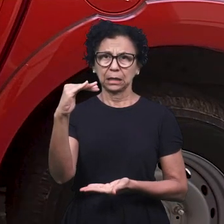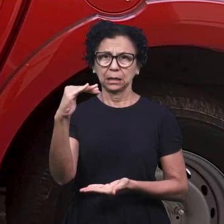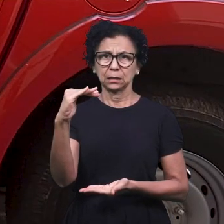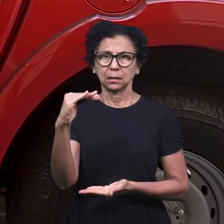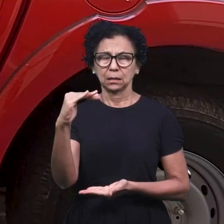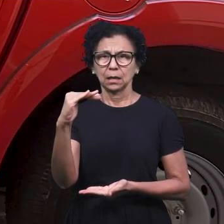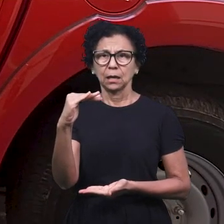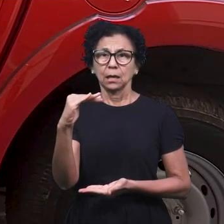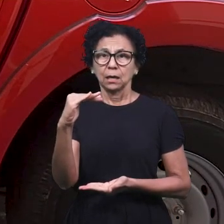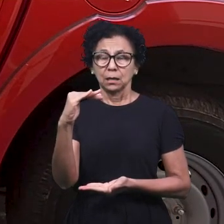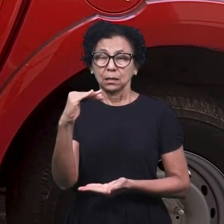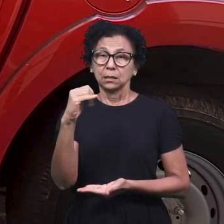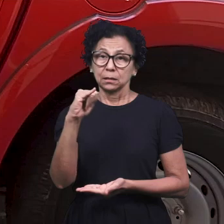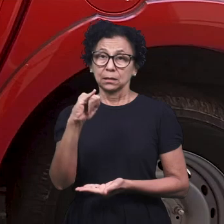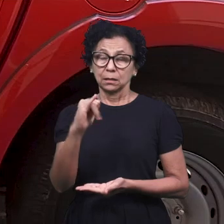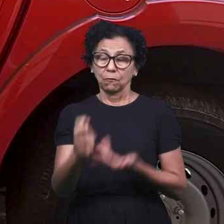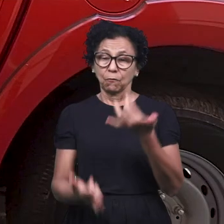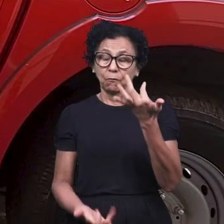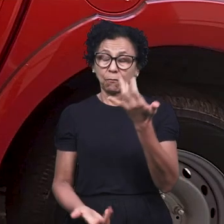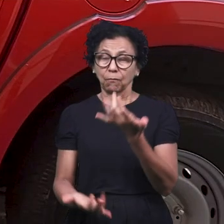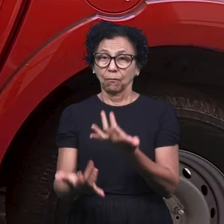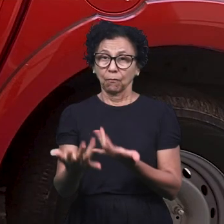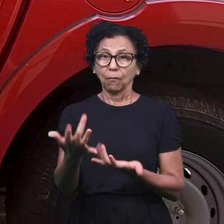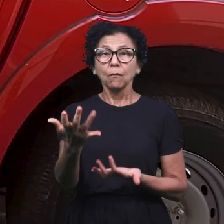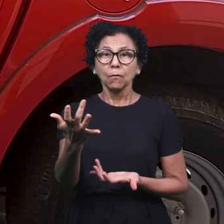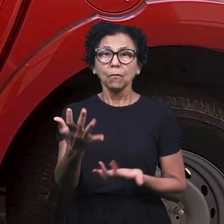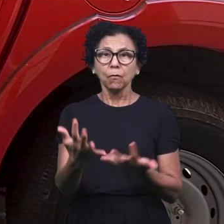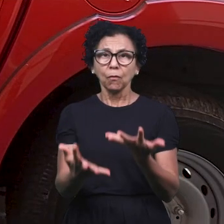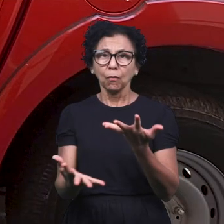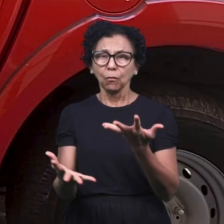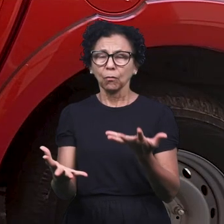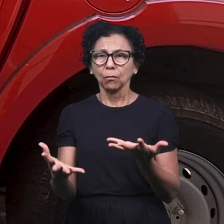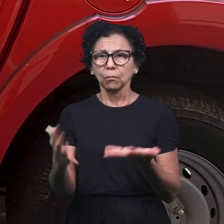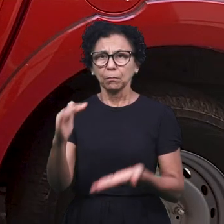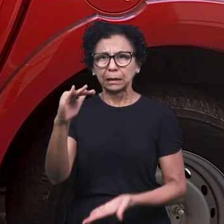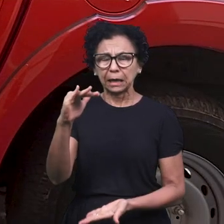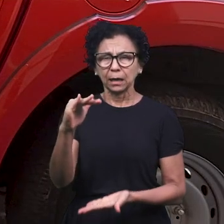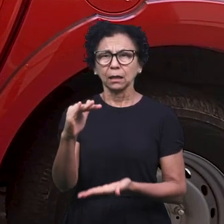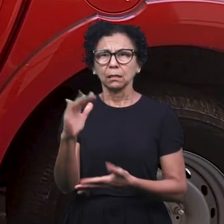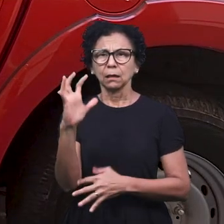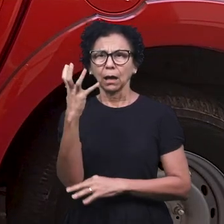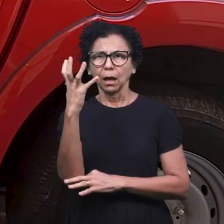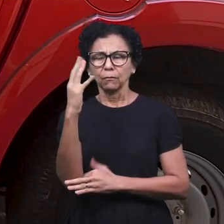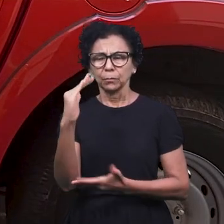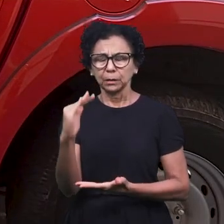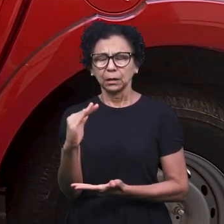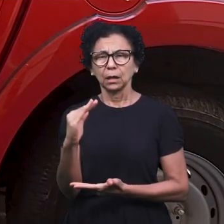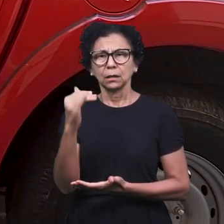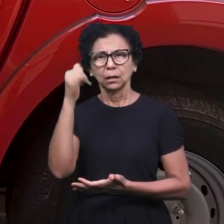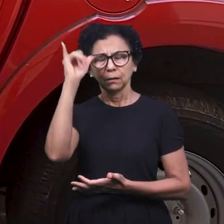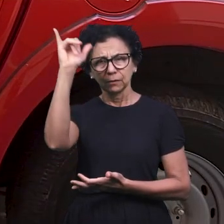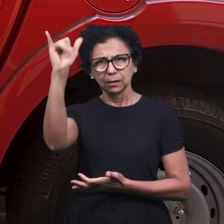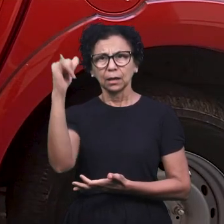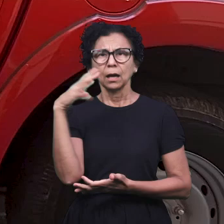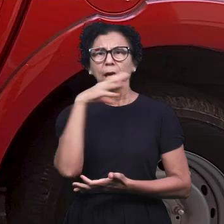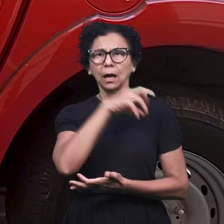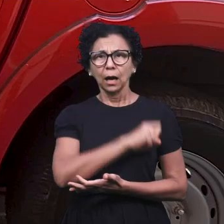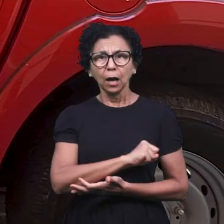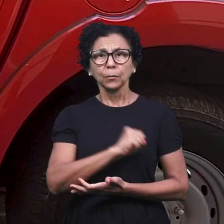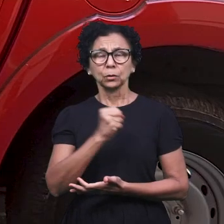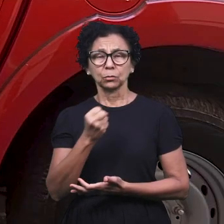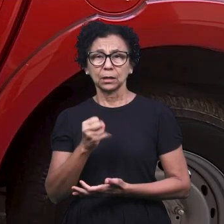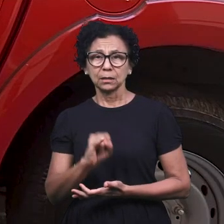implicar aí em não alastrar o incêndio, em permitir aí que o desastre, né, não